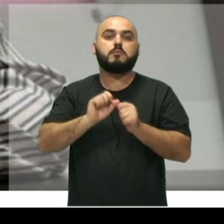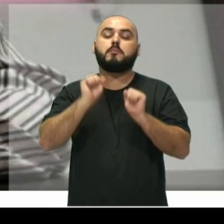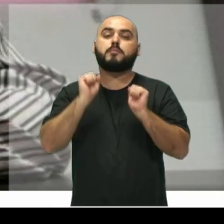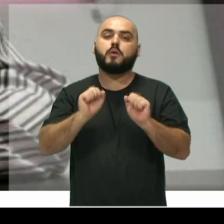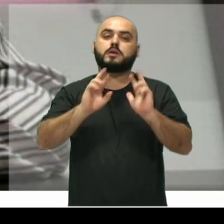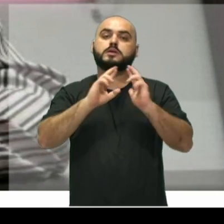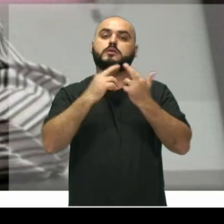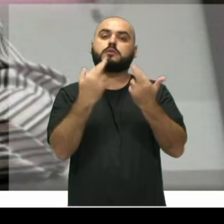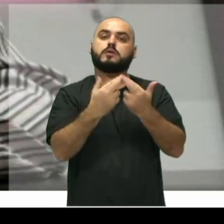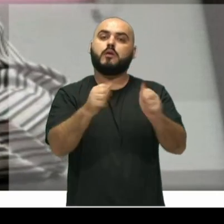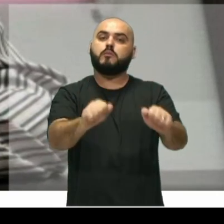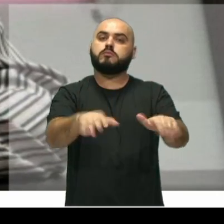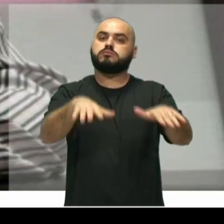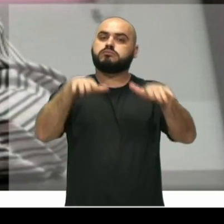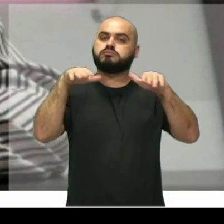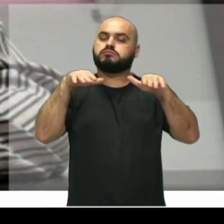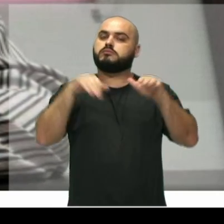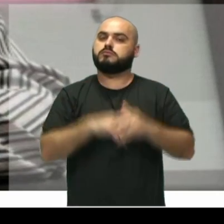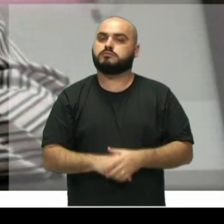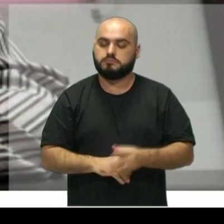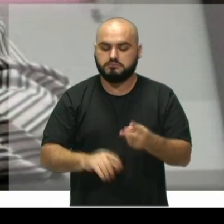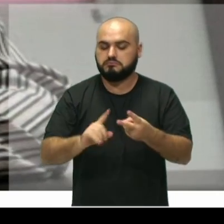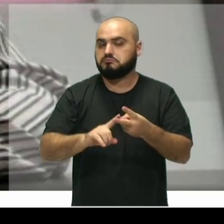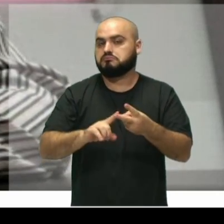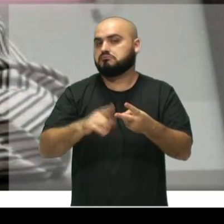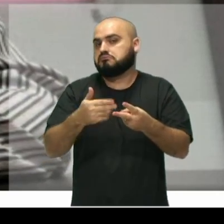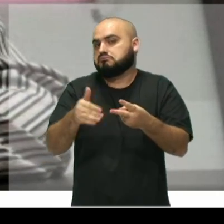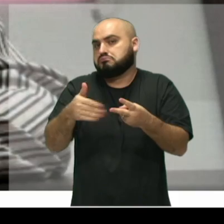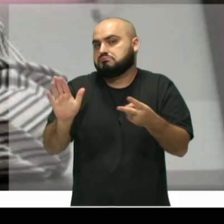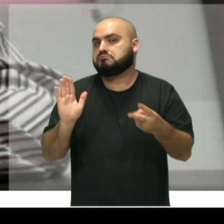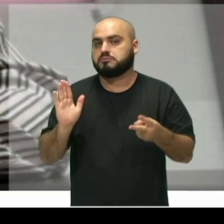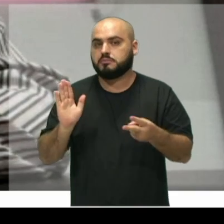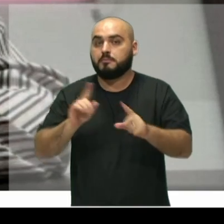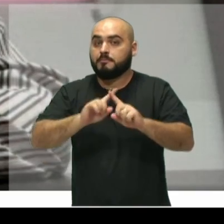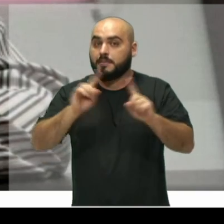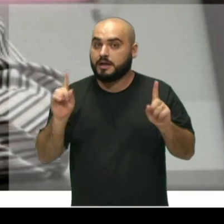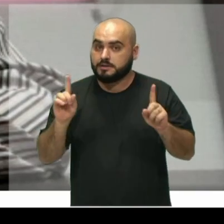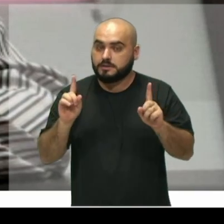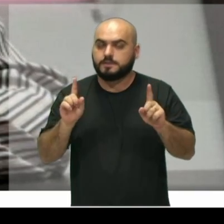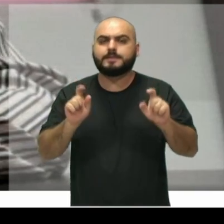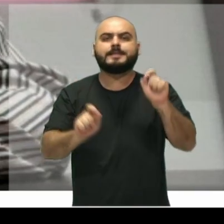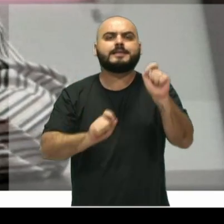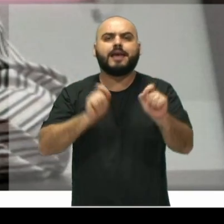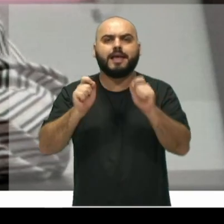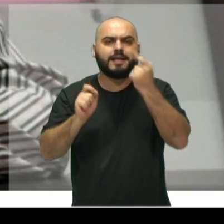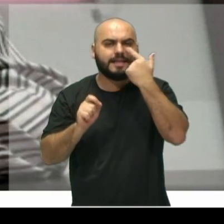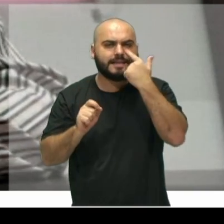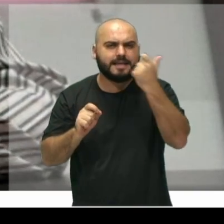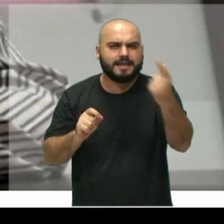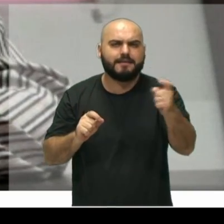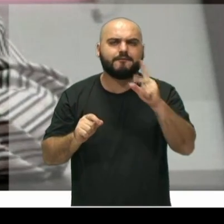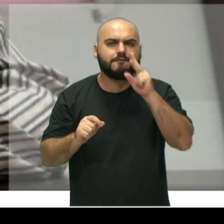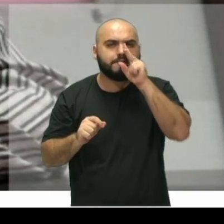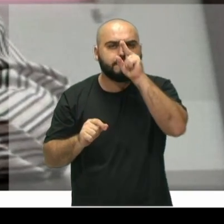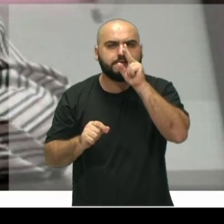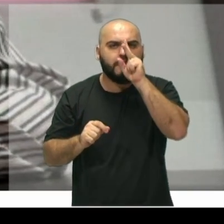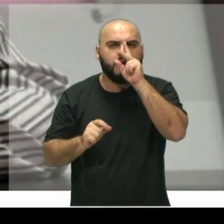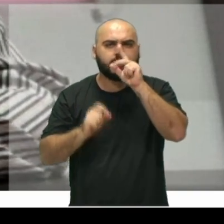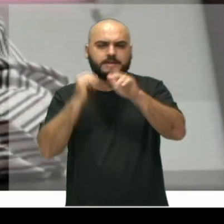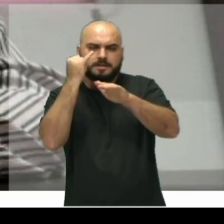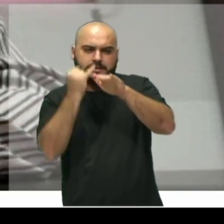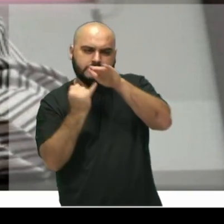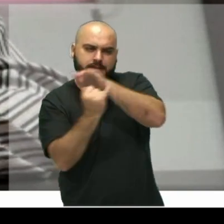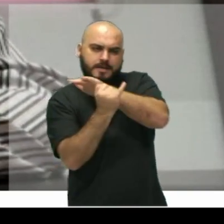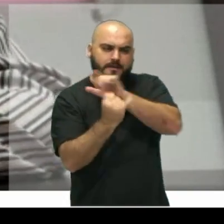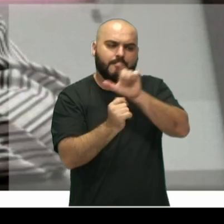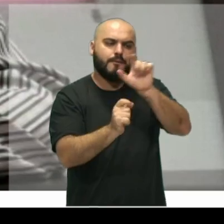pode ser uma reunião, pode ser... De alguma forma, penso que a parte interessada, a parte que vai ter um investimento, aquela